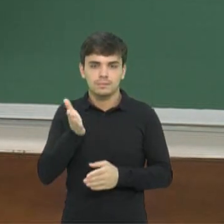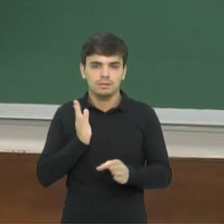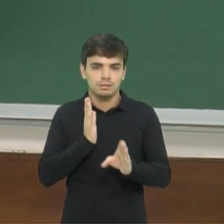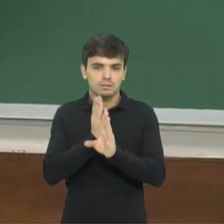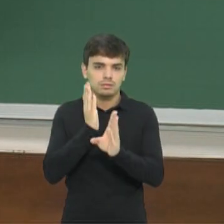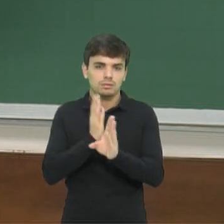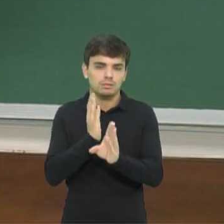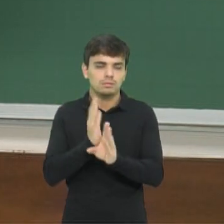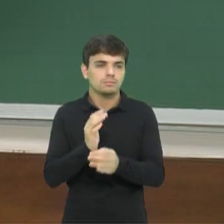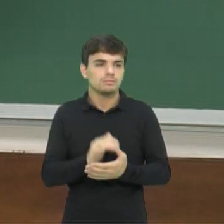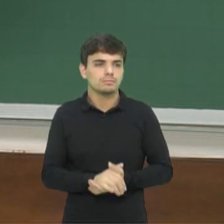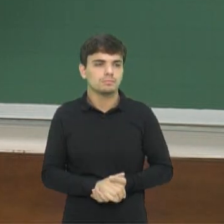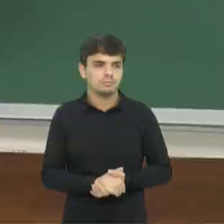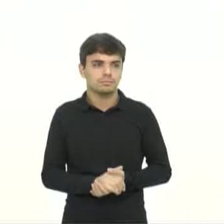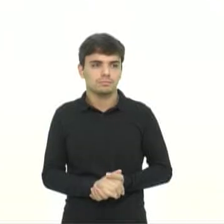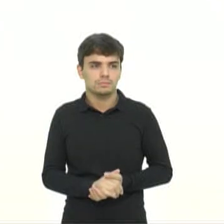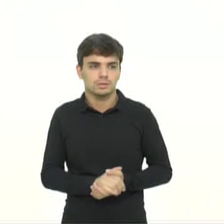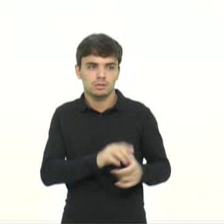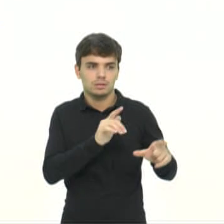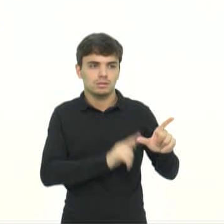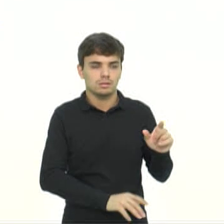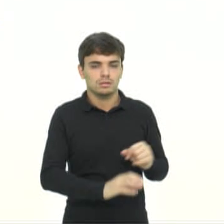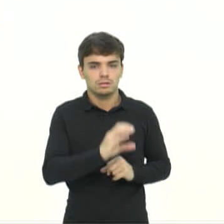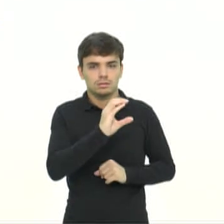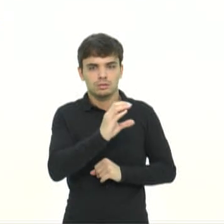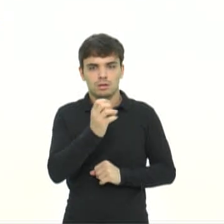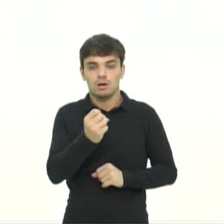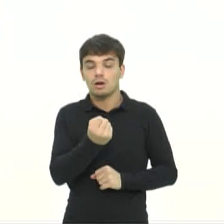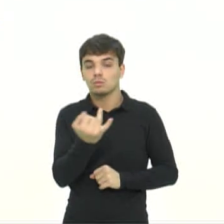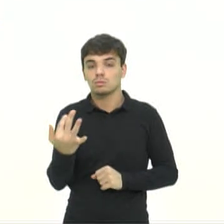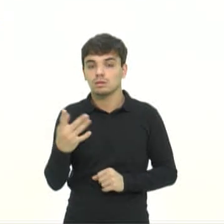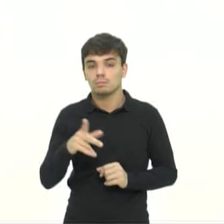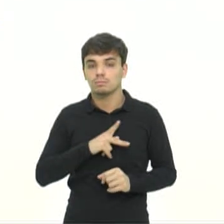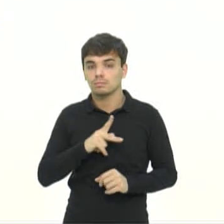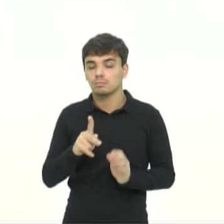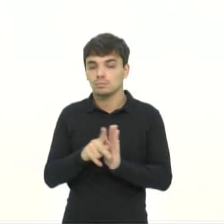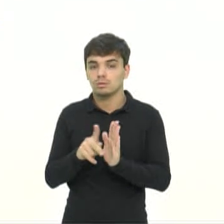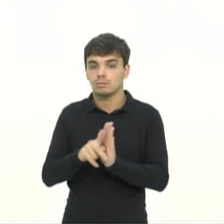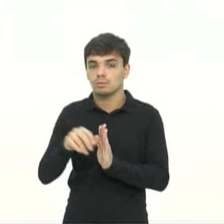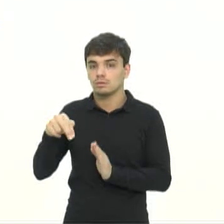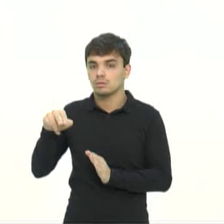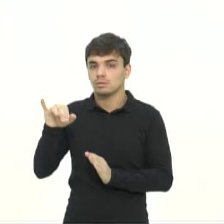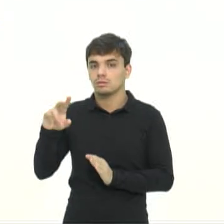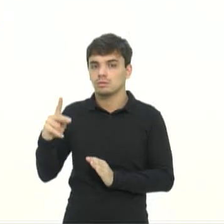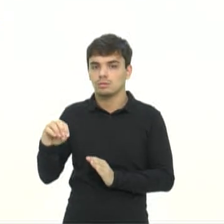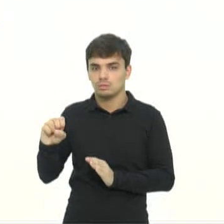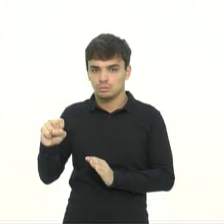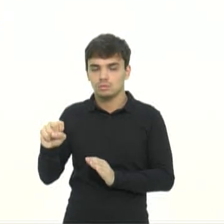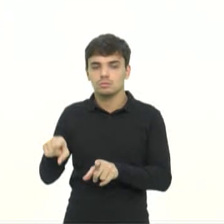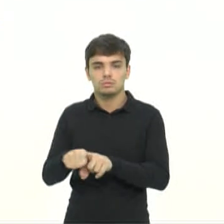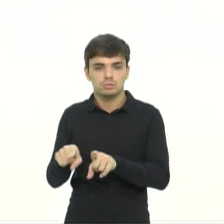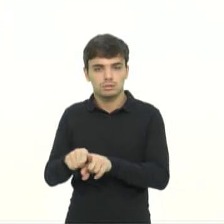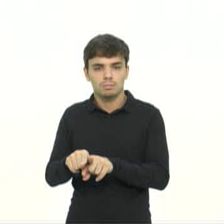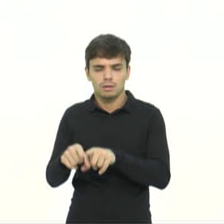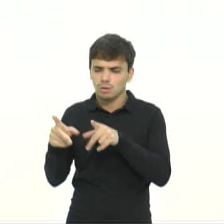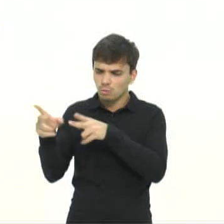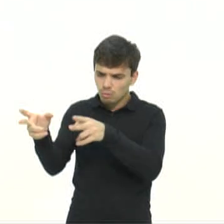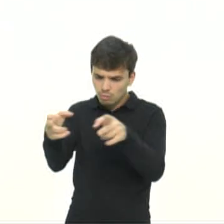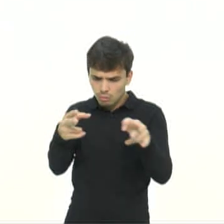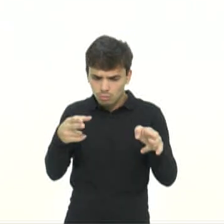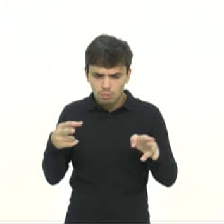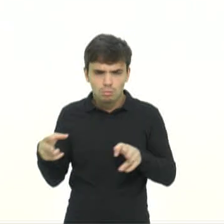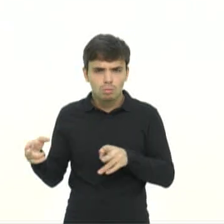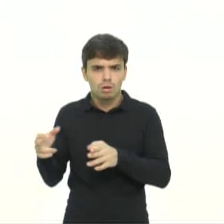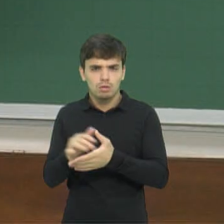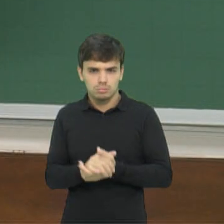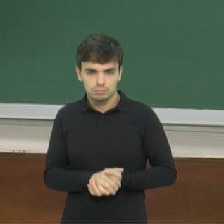ver porque o resto está errado? Letra C. O número de nichos ecológicos permanece o mesmo em todos os estágios da sucessão?